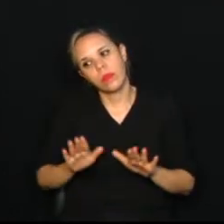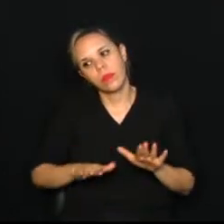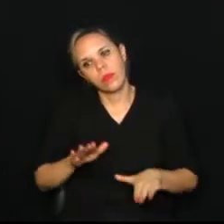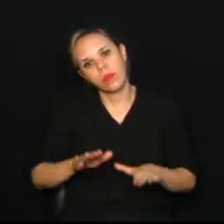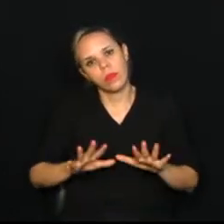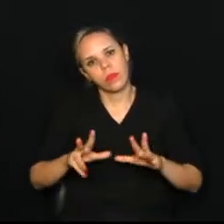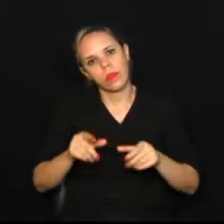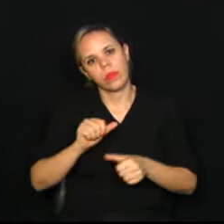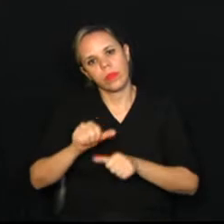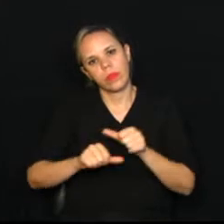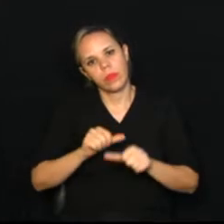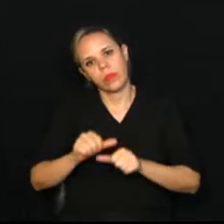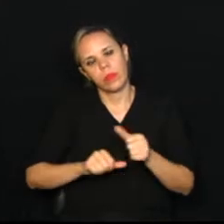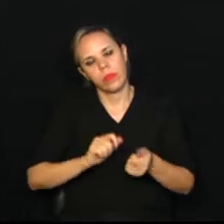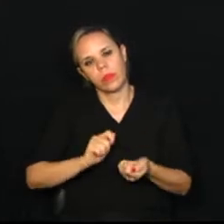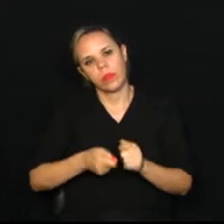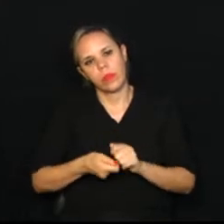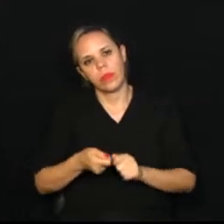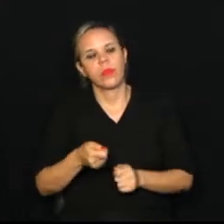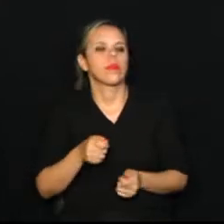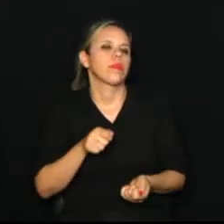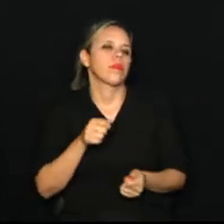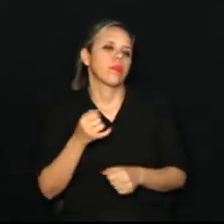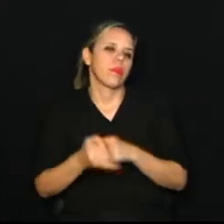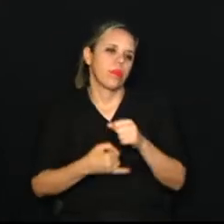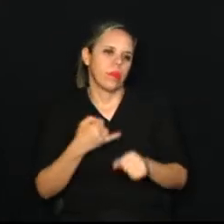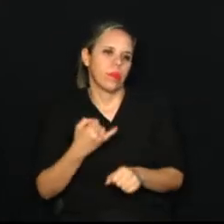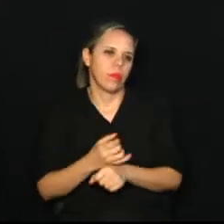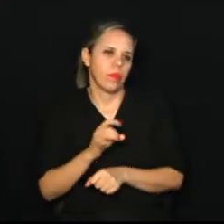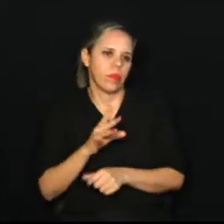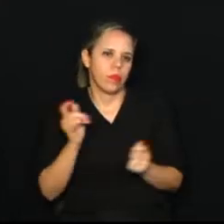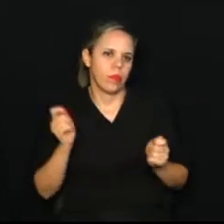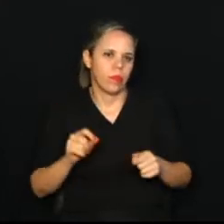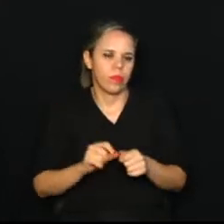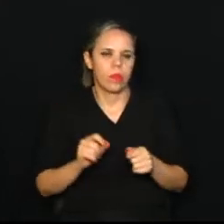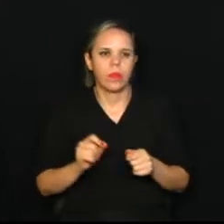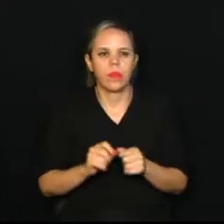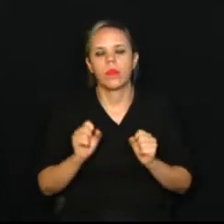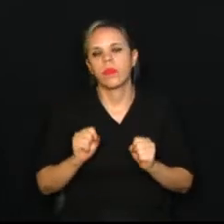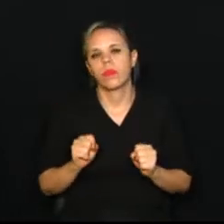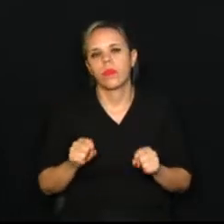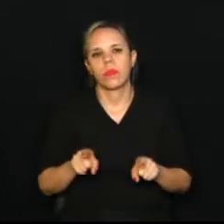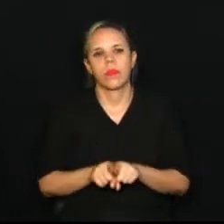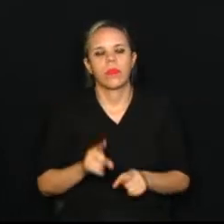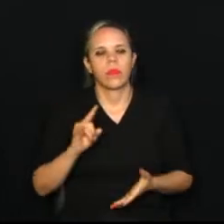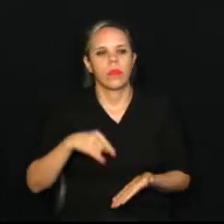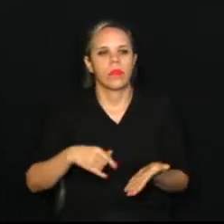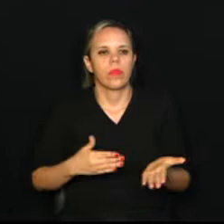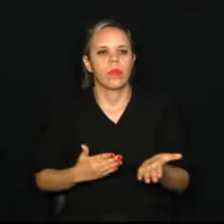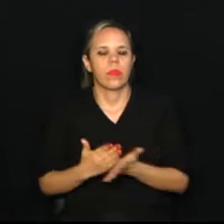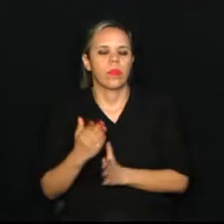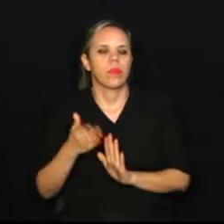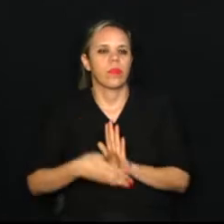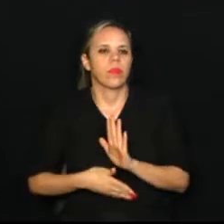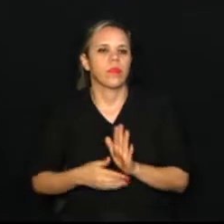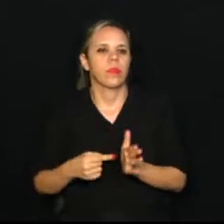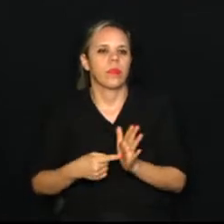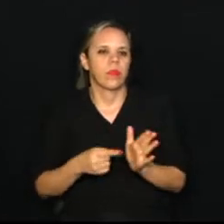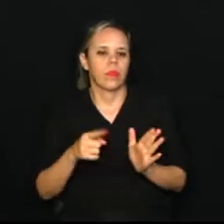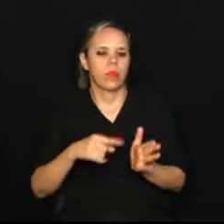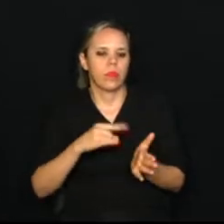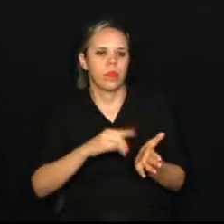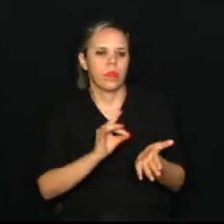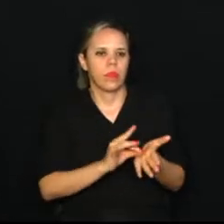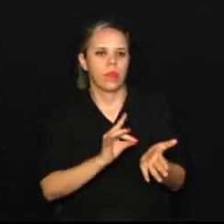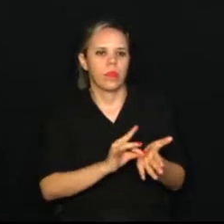tudo transformado em meio digital. E não apenas isso, é possível fazer também a certificação digital, mostrando que aquele